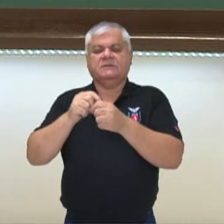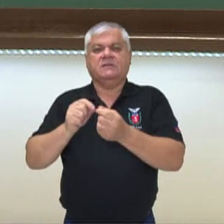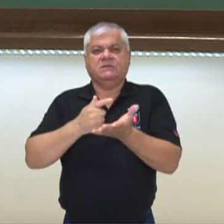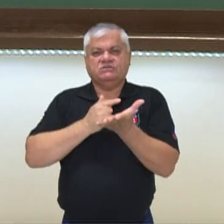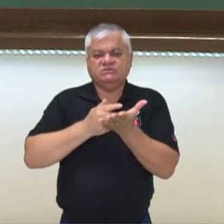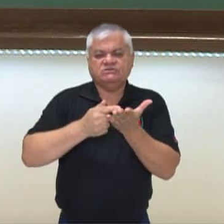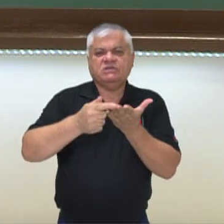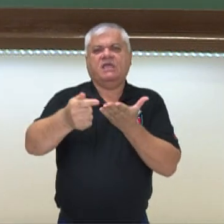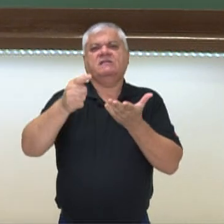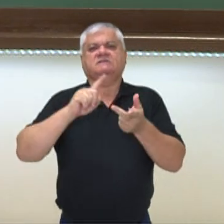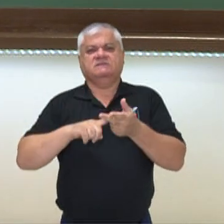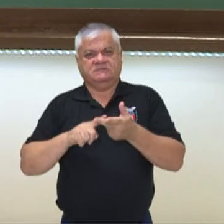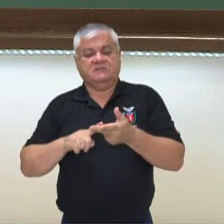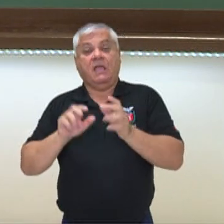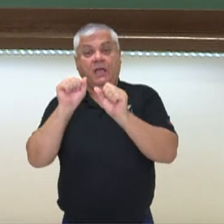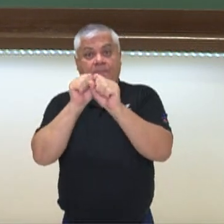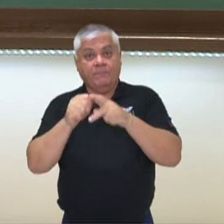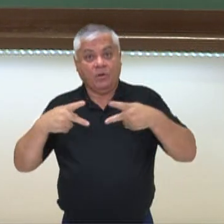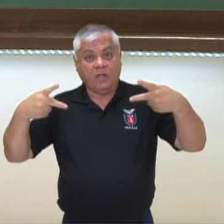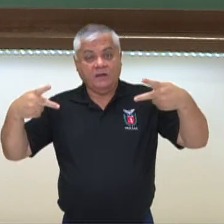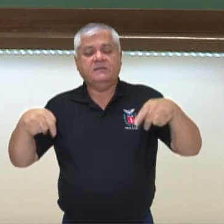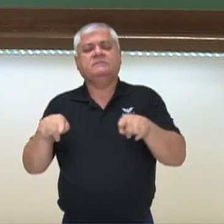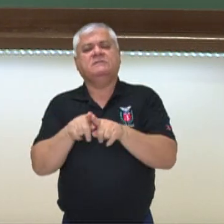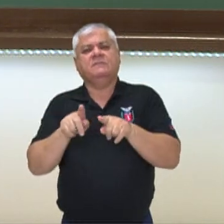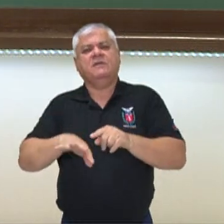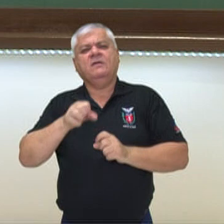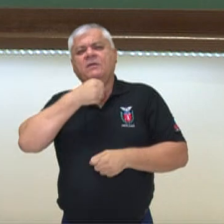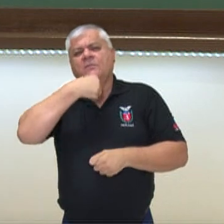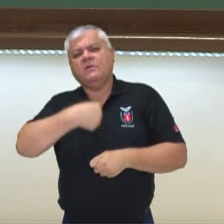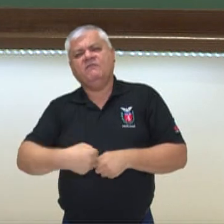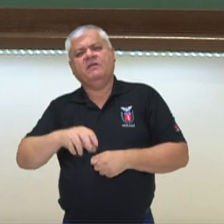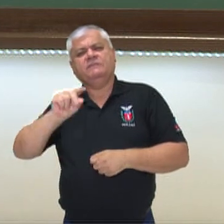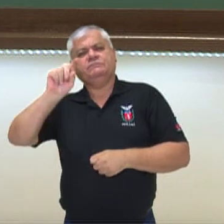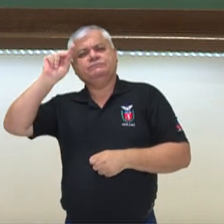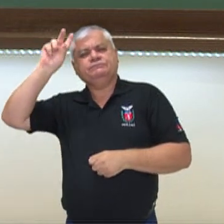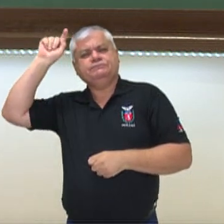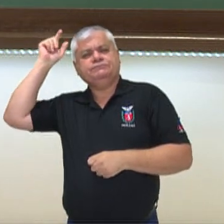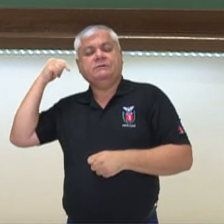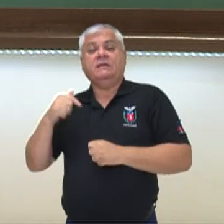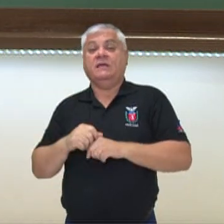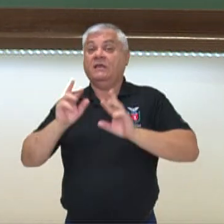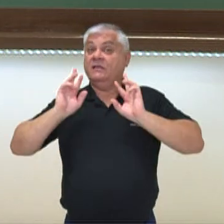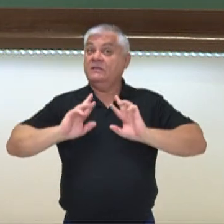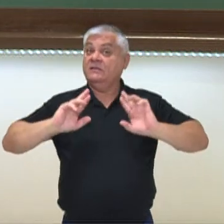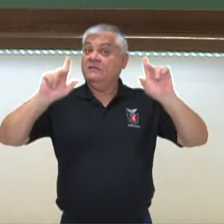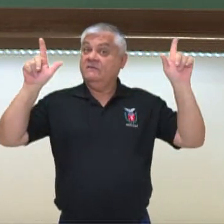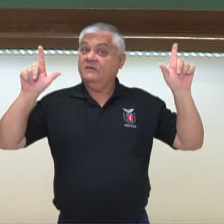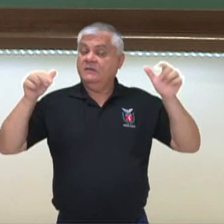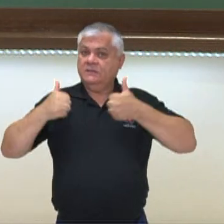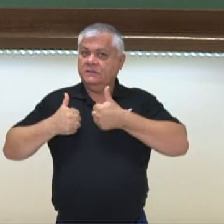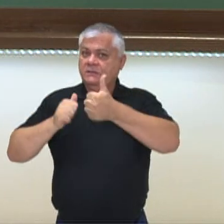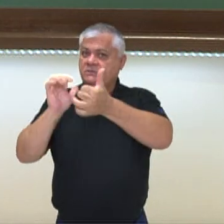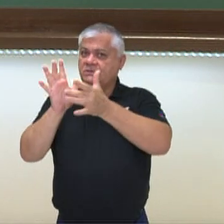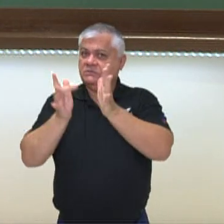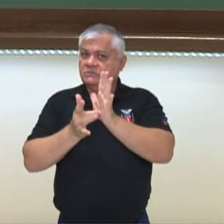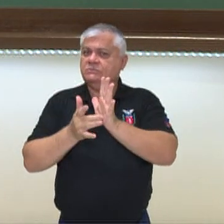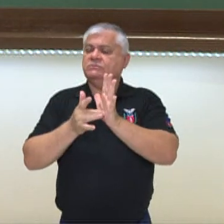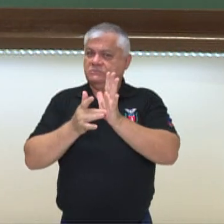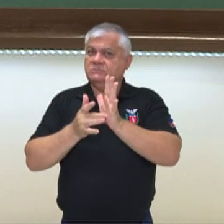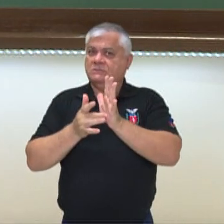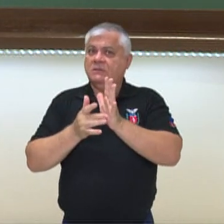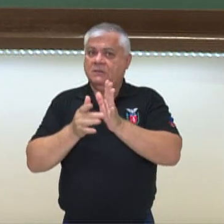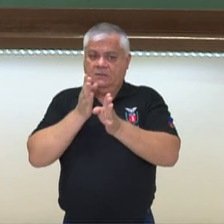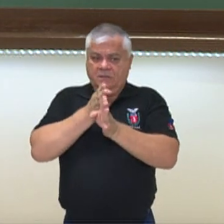Apocalipse, todos falam dos profetas antigos. A diferença é que no Novo Testamento do cristianismo fala de Jesus,